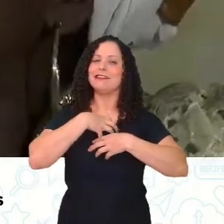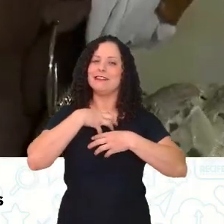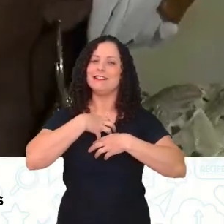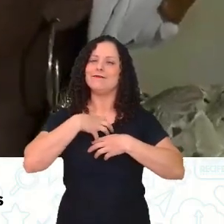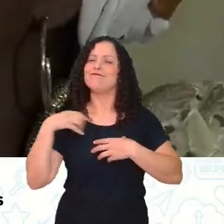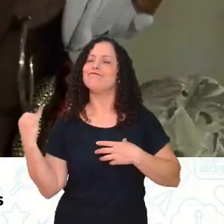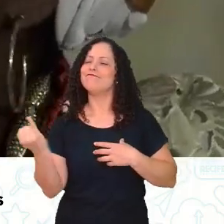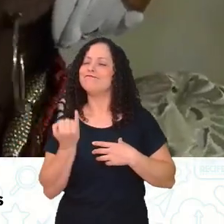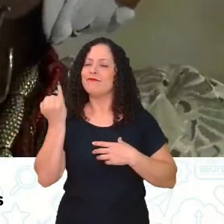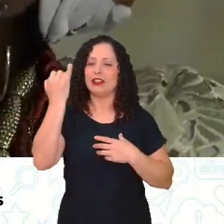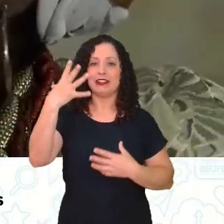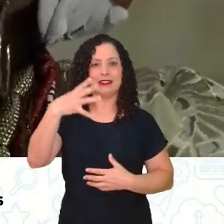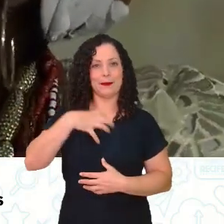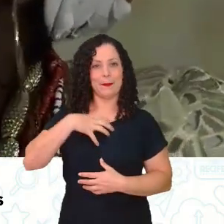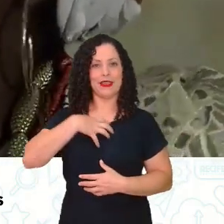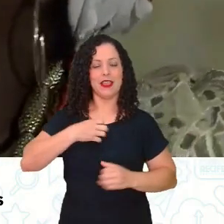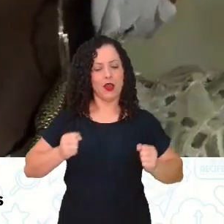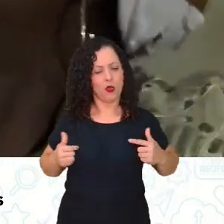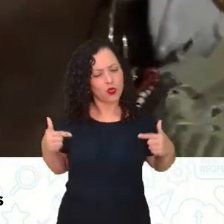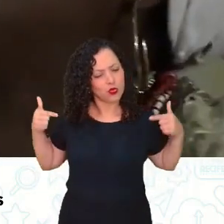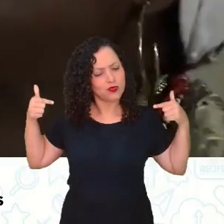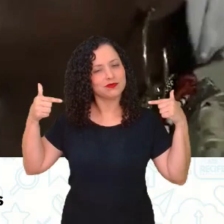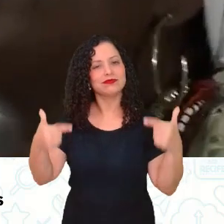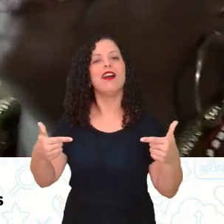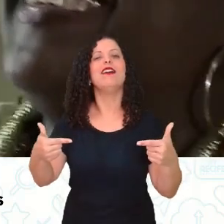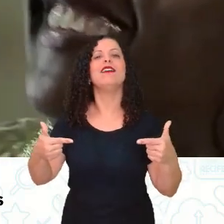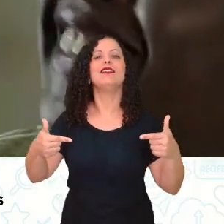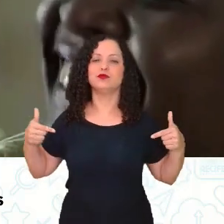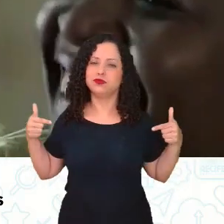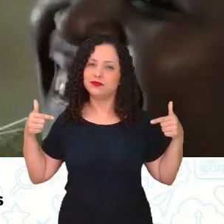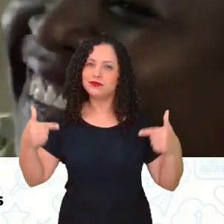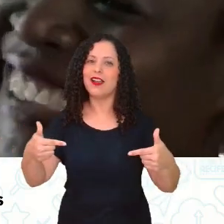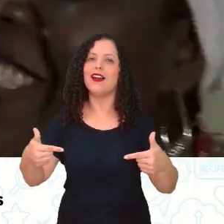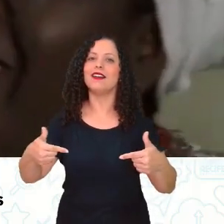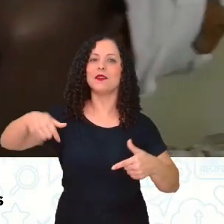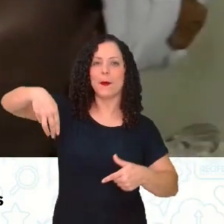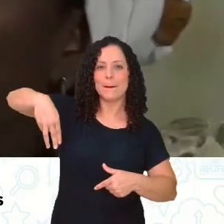Bahia. Que lutou como um bravo no levante dos malês.